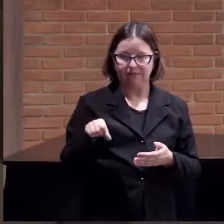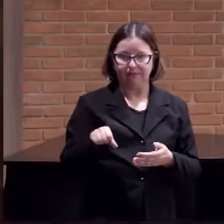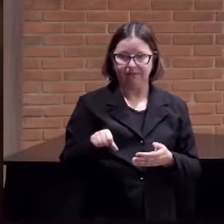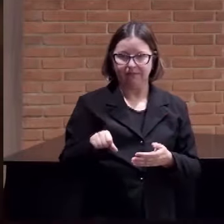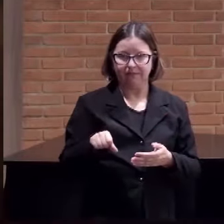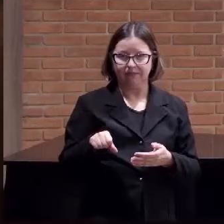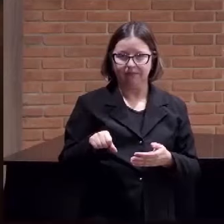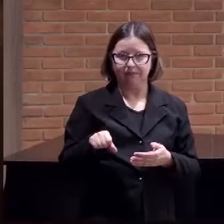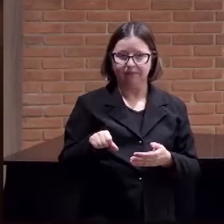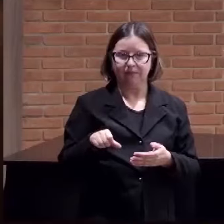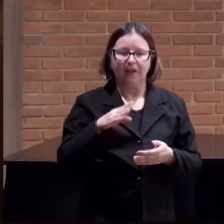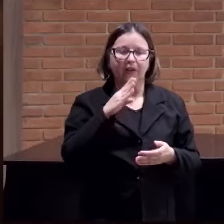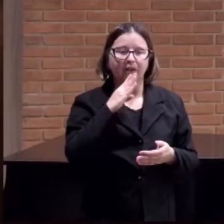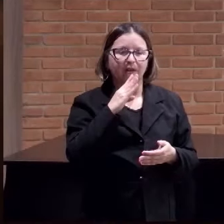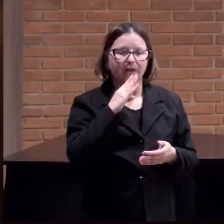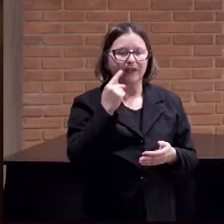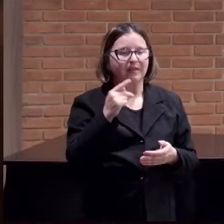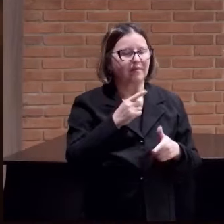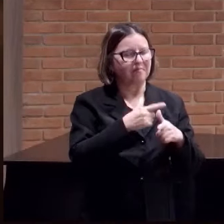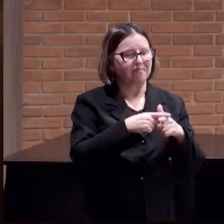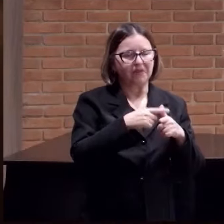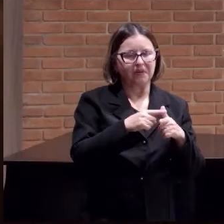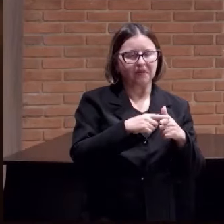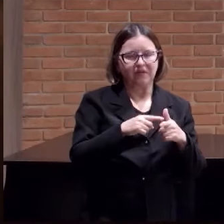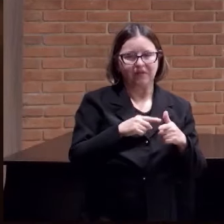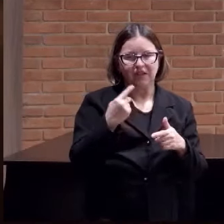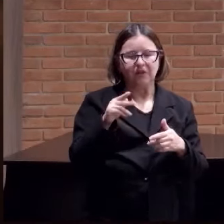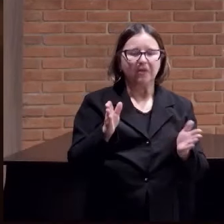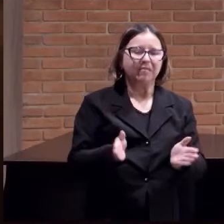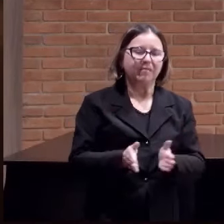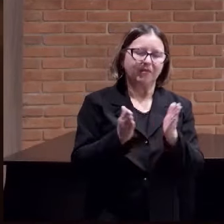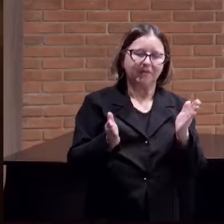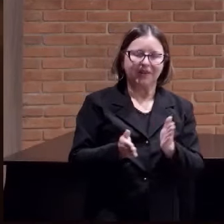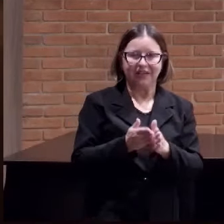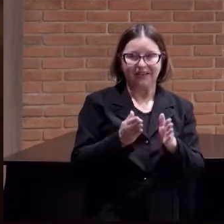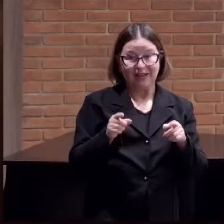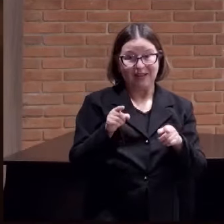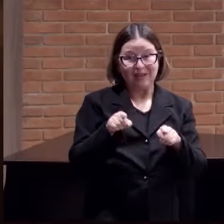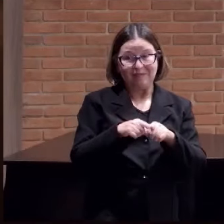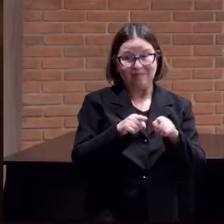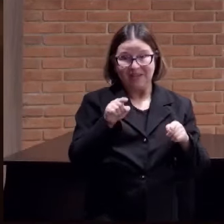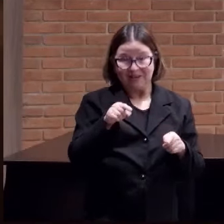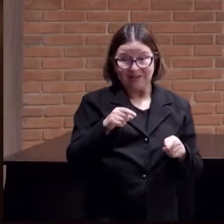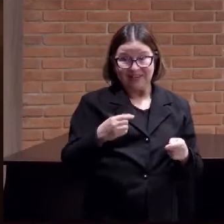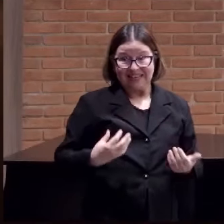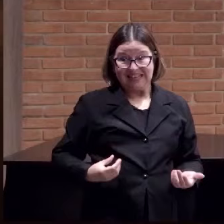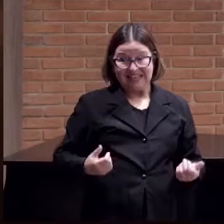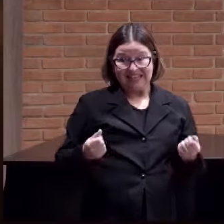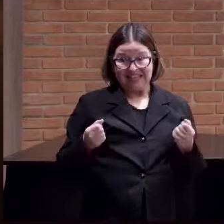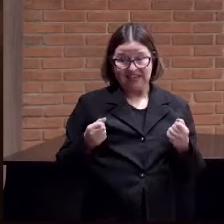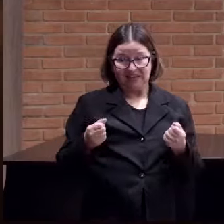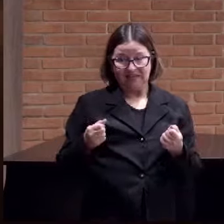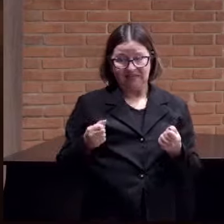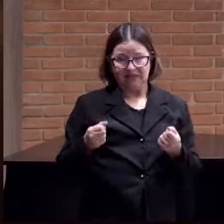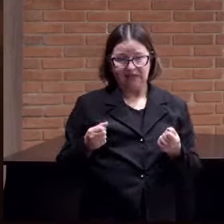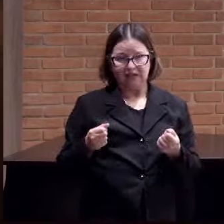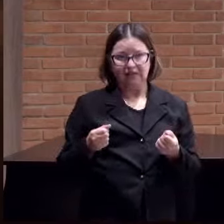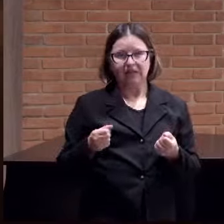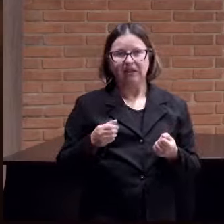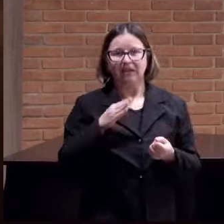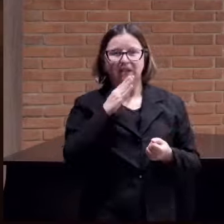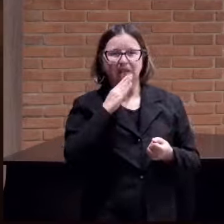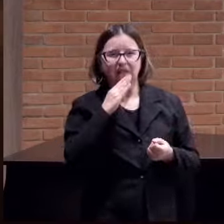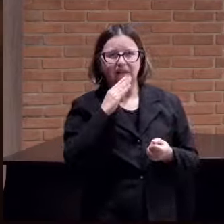Conheço a tua tribulação, a tua pobreza, mas tu és rico, e a blasfêmia dos que a si mesmos